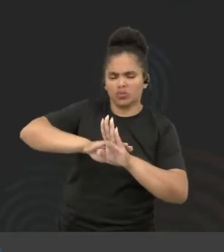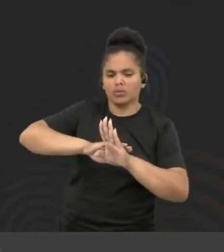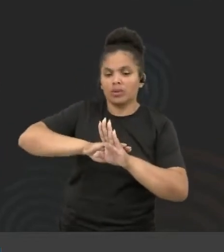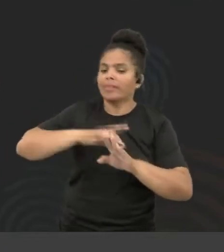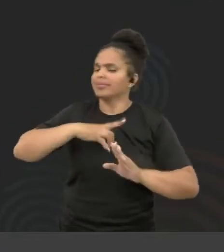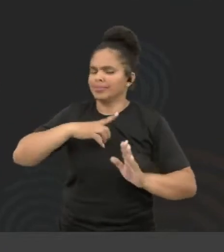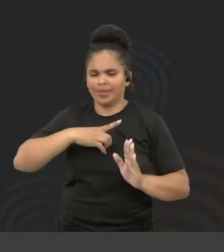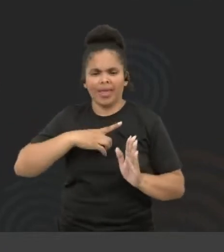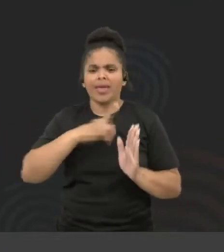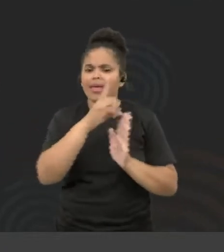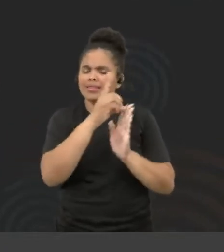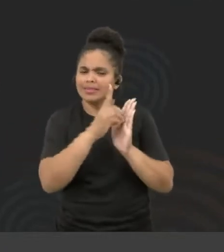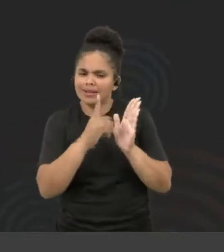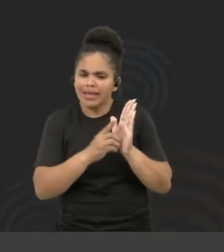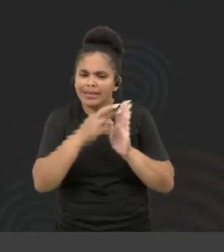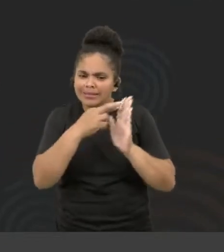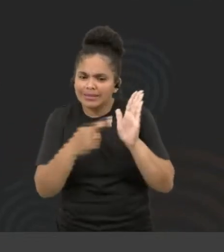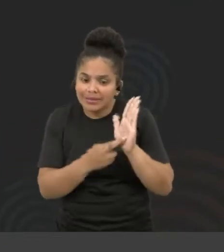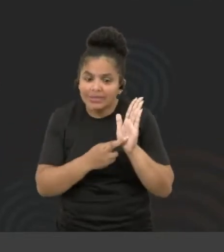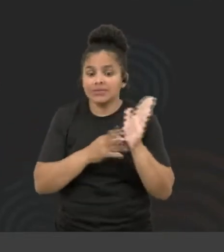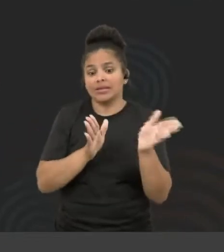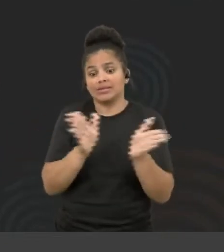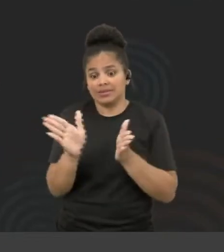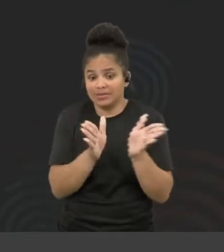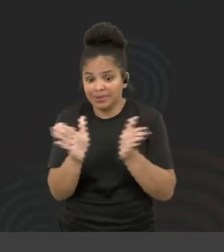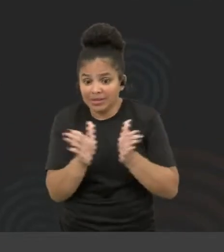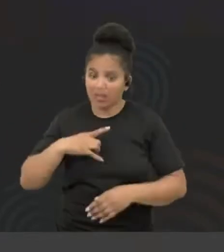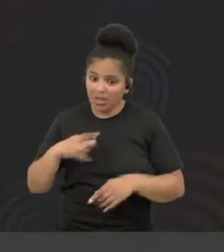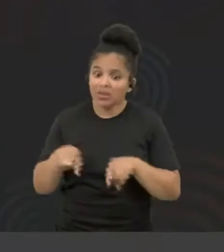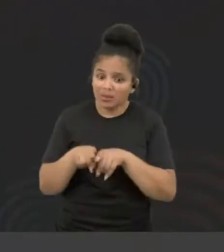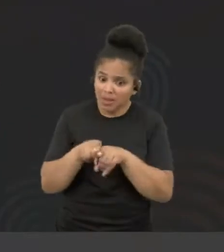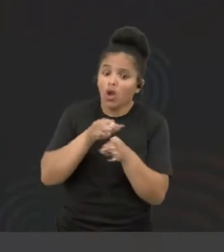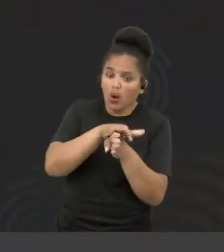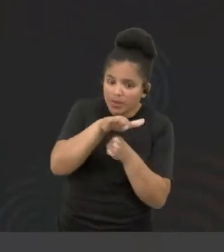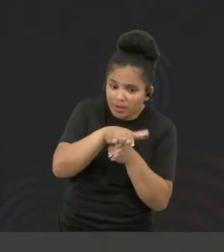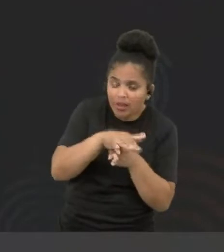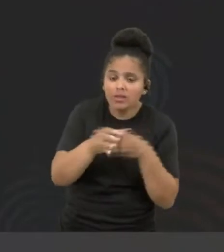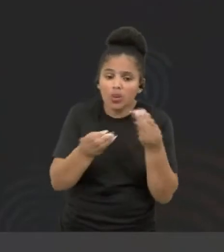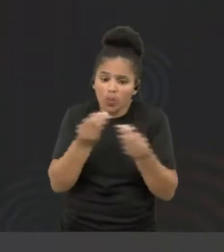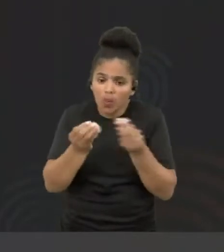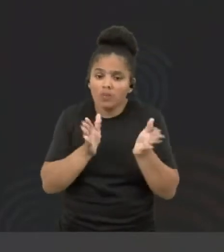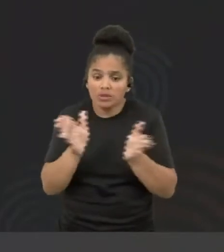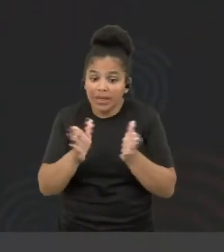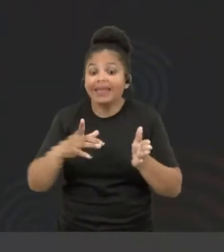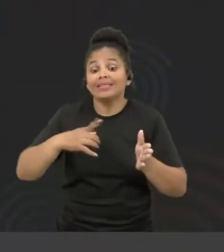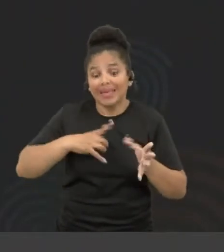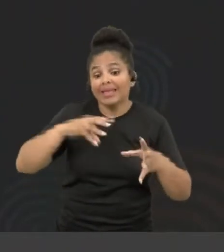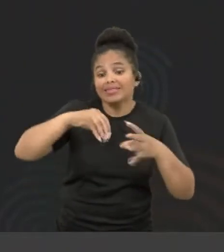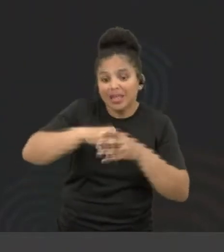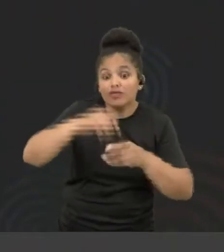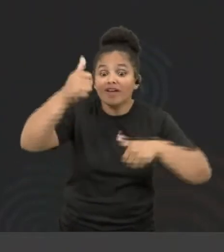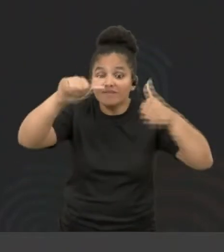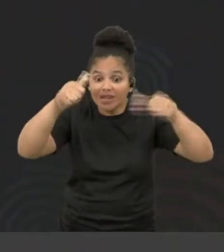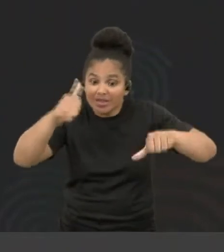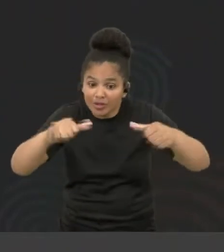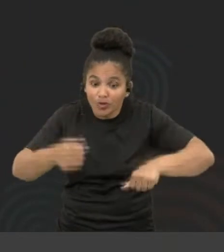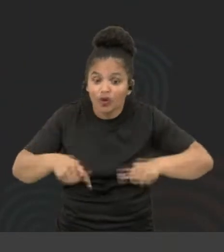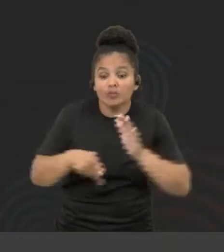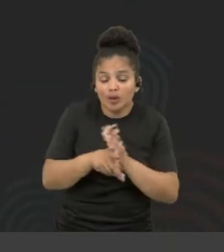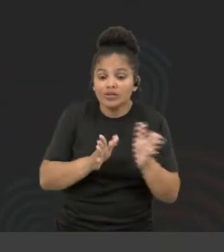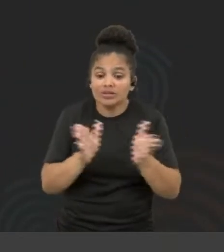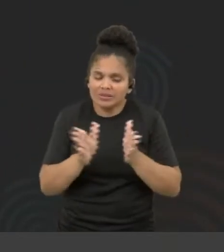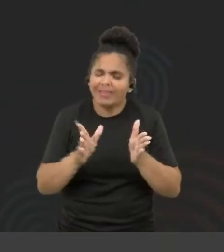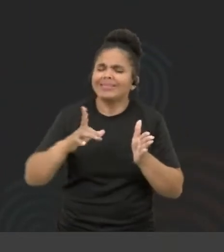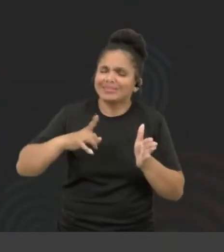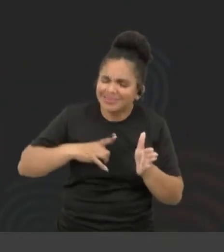diretrizes internacionais de acessibilidade que orientam como tornar essas aplicações. Existem validadores de acessibilidade, existem materiais que foram